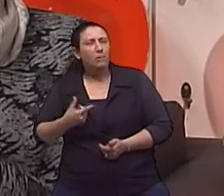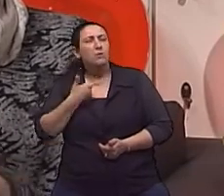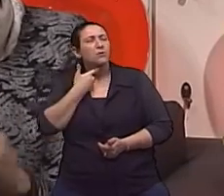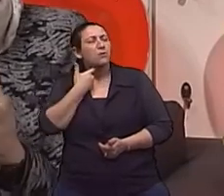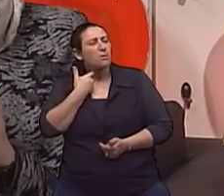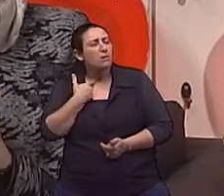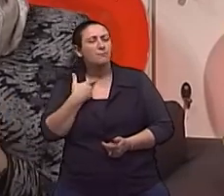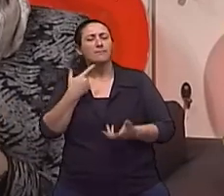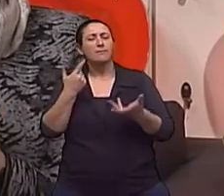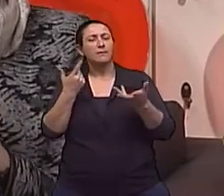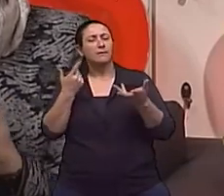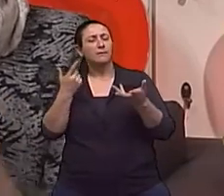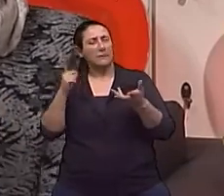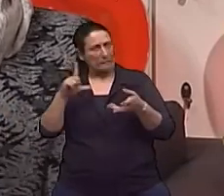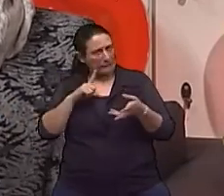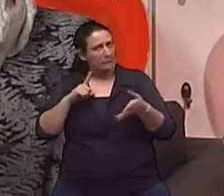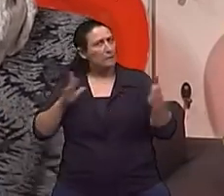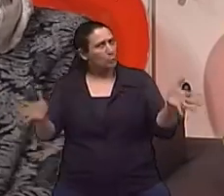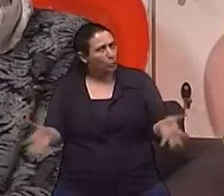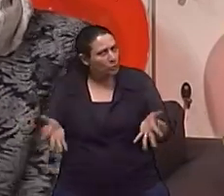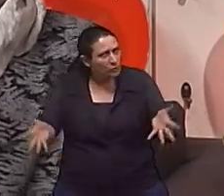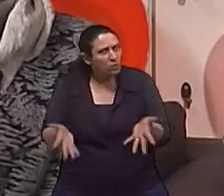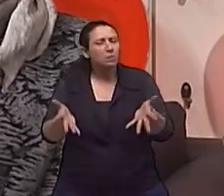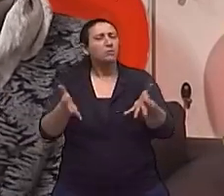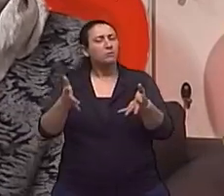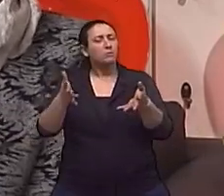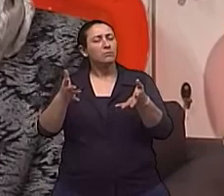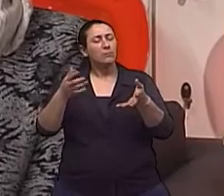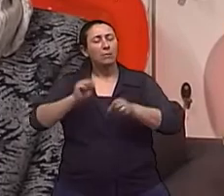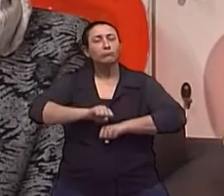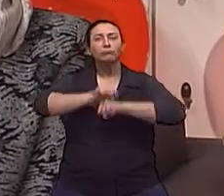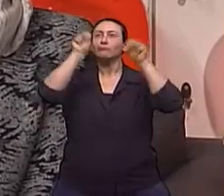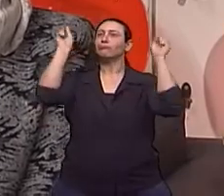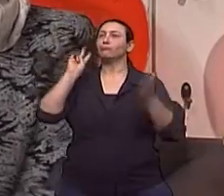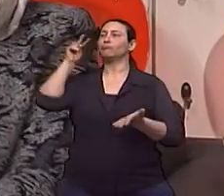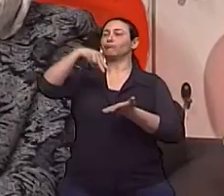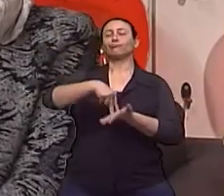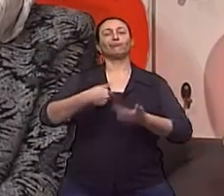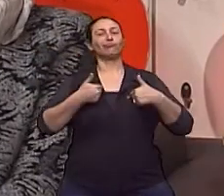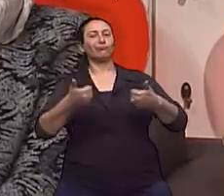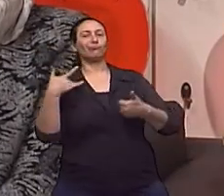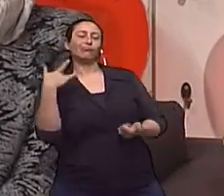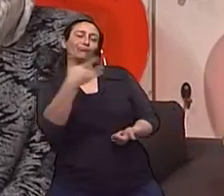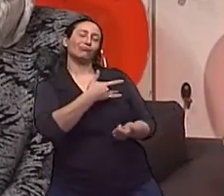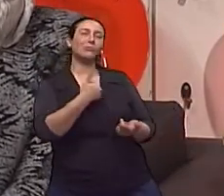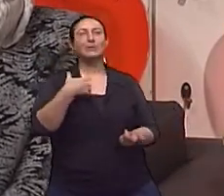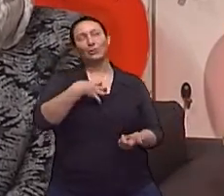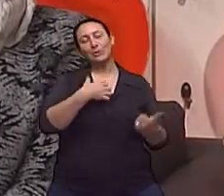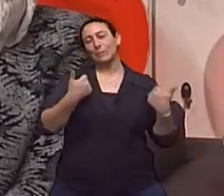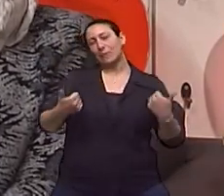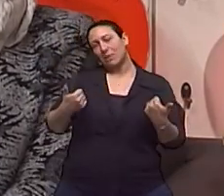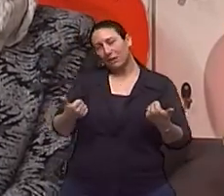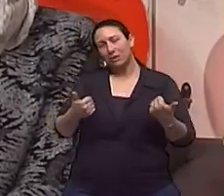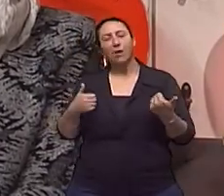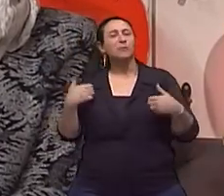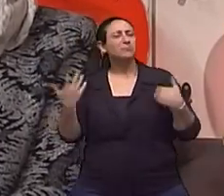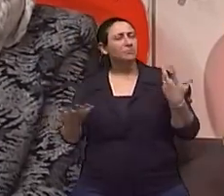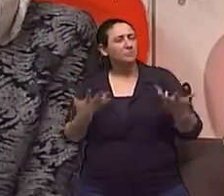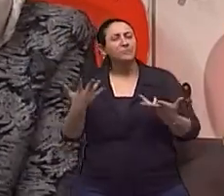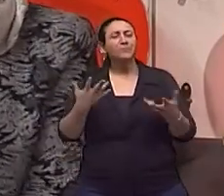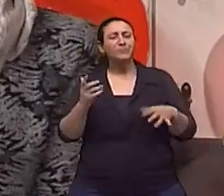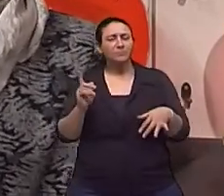para acordar de manhã eles a quando a diversidade vem eles têm Rei os